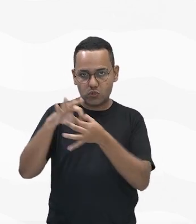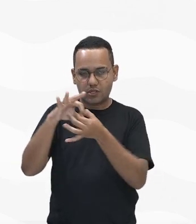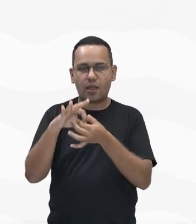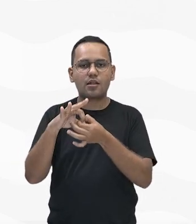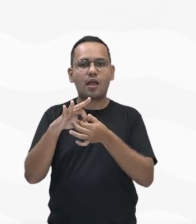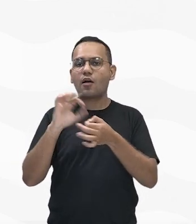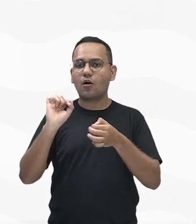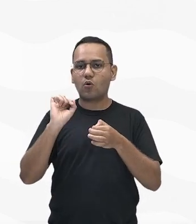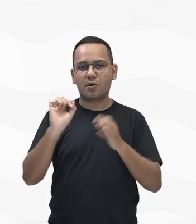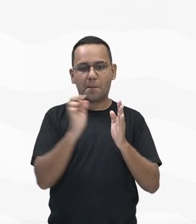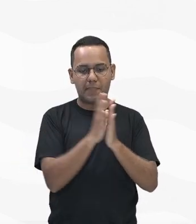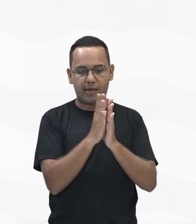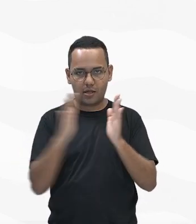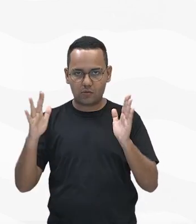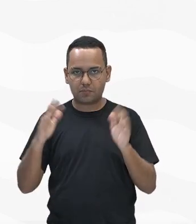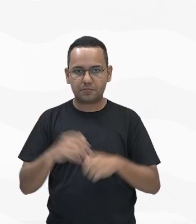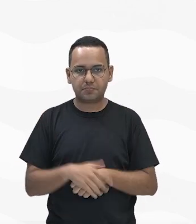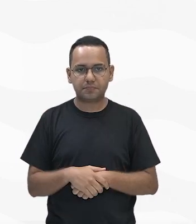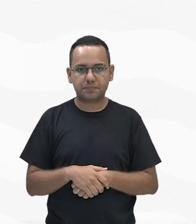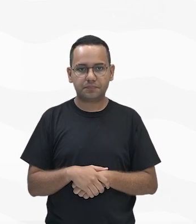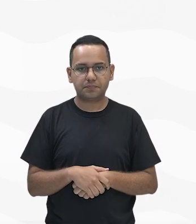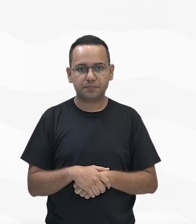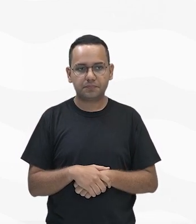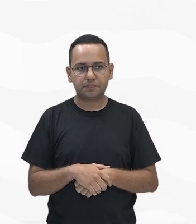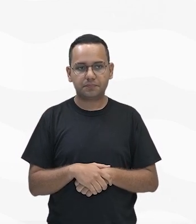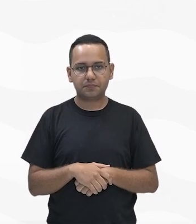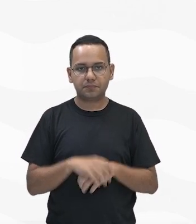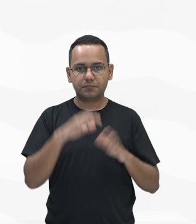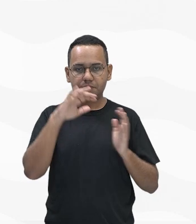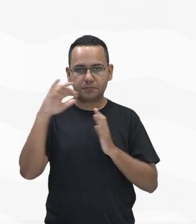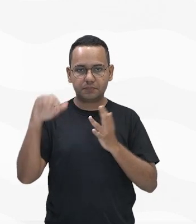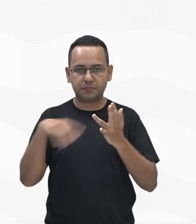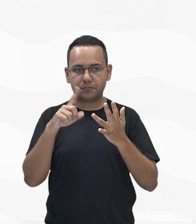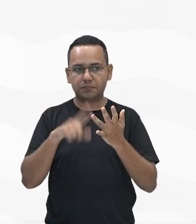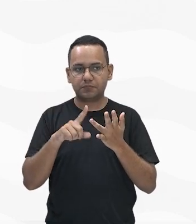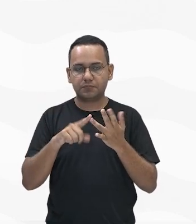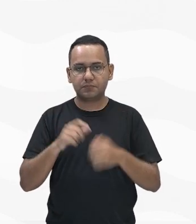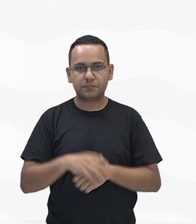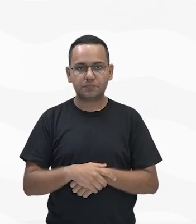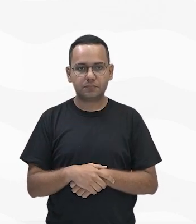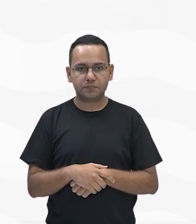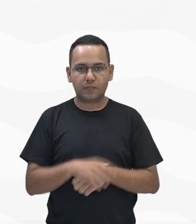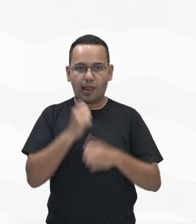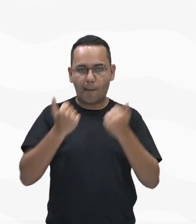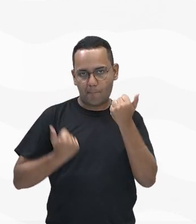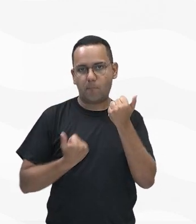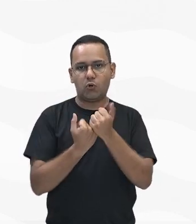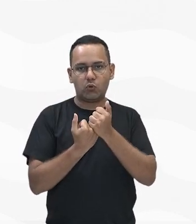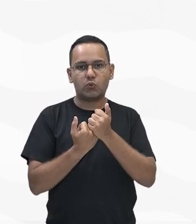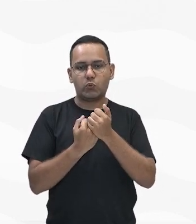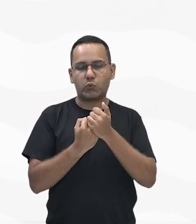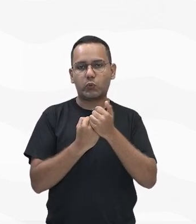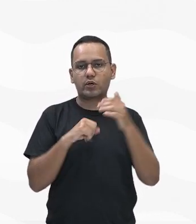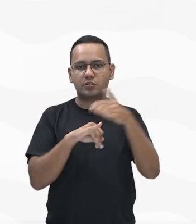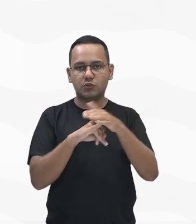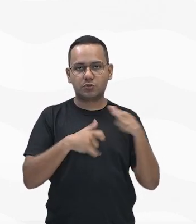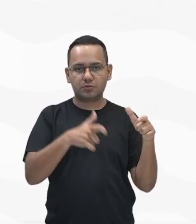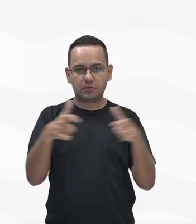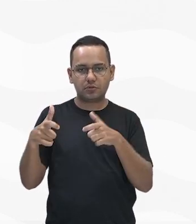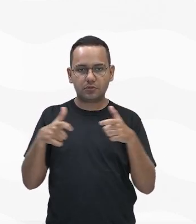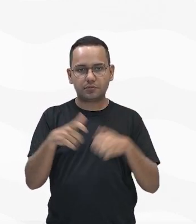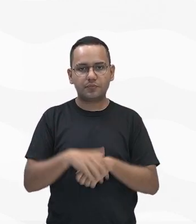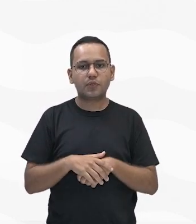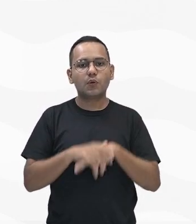bom. Próximo aí, fortalecimento das instituições locais. A promoção de instituições